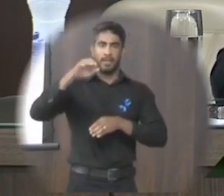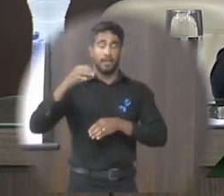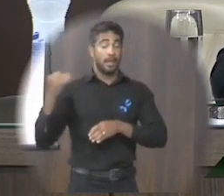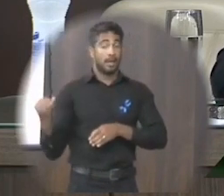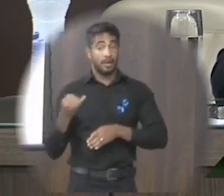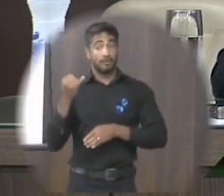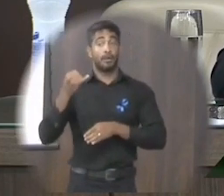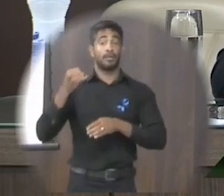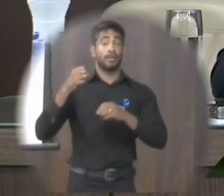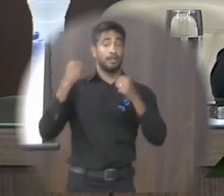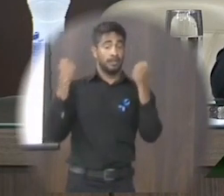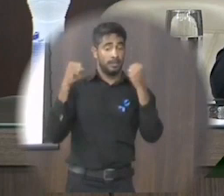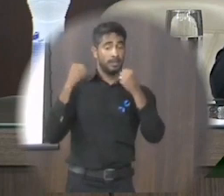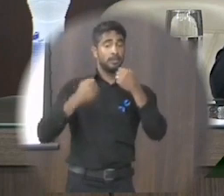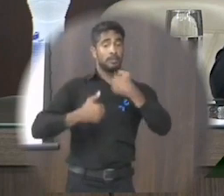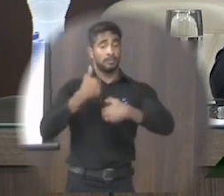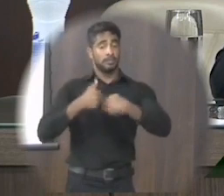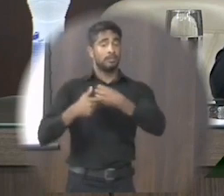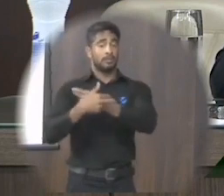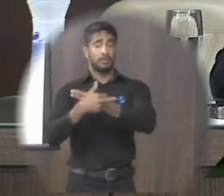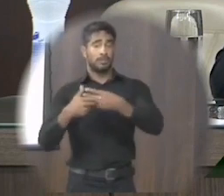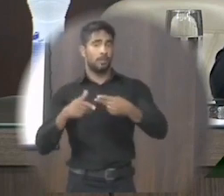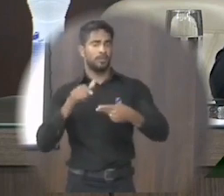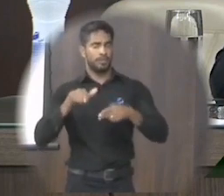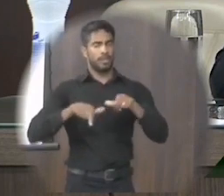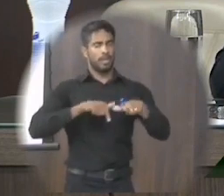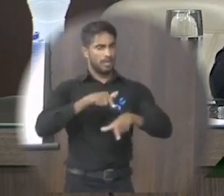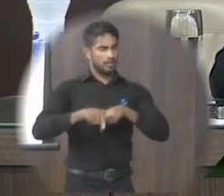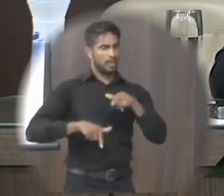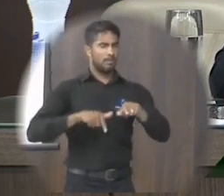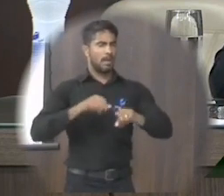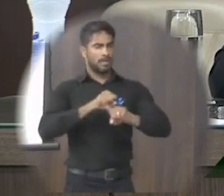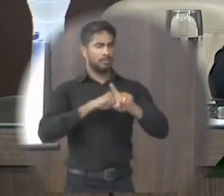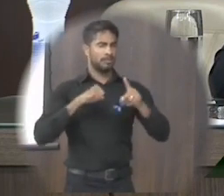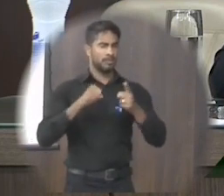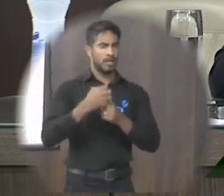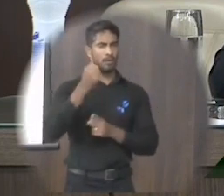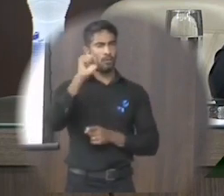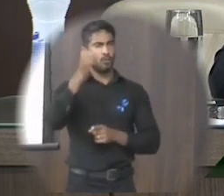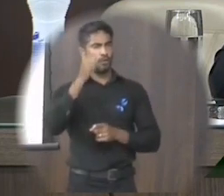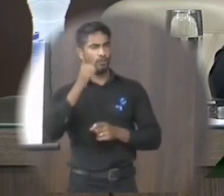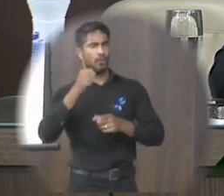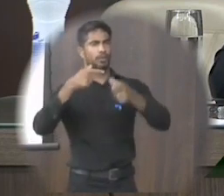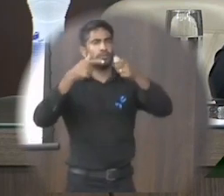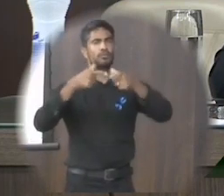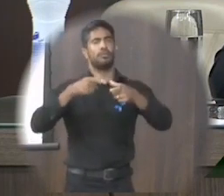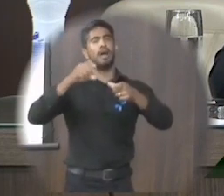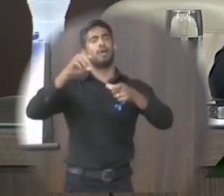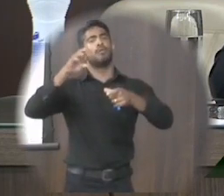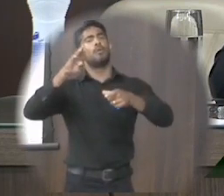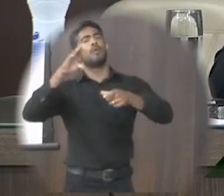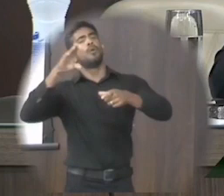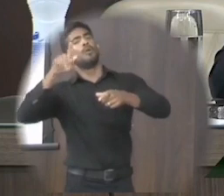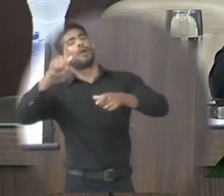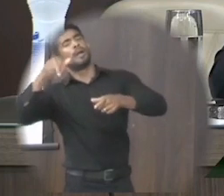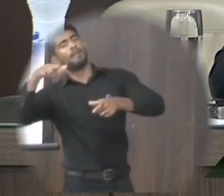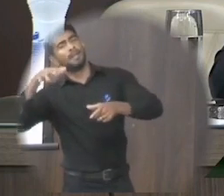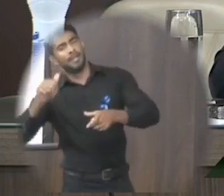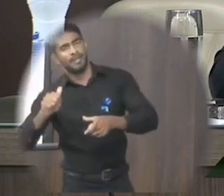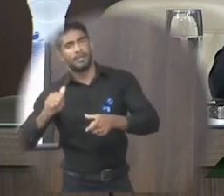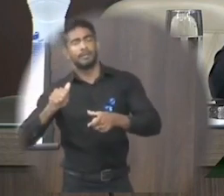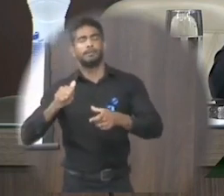é inegável e a senhora Roseni executa essa ação social há 8 anos no bairro Gameleira, desenvolvendo esporte feminino e